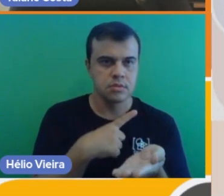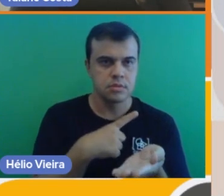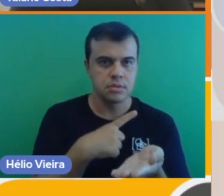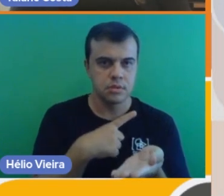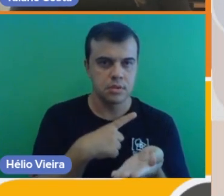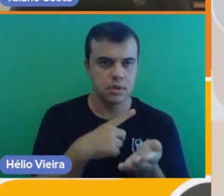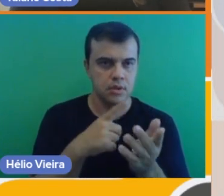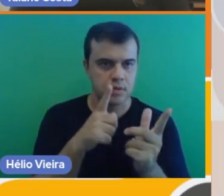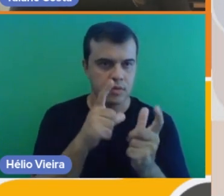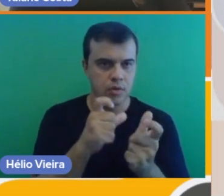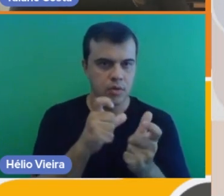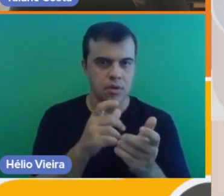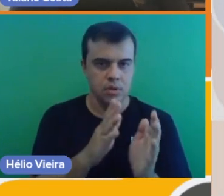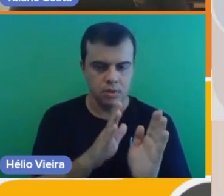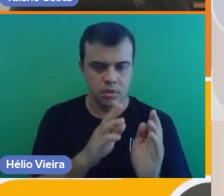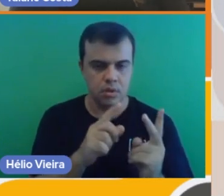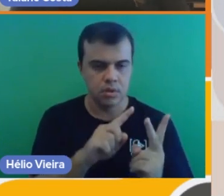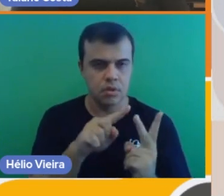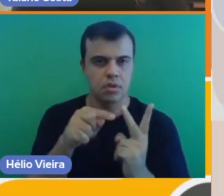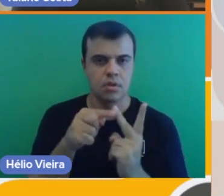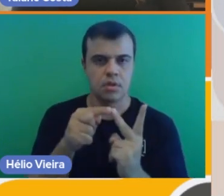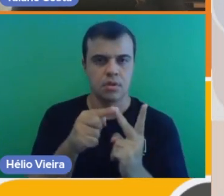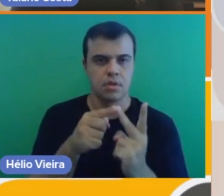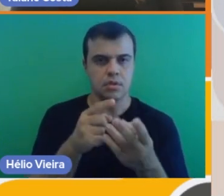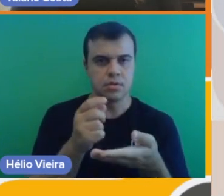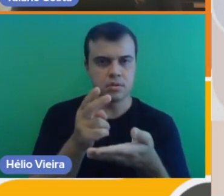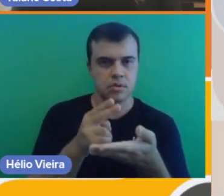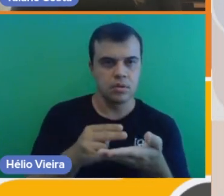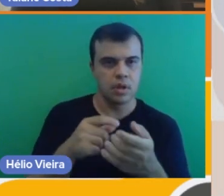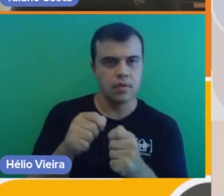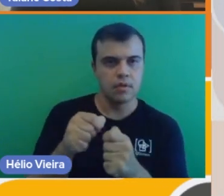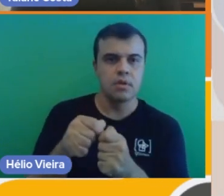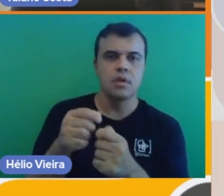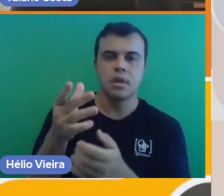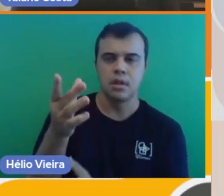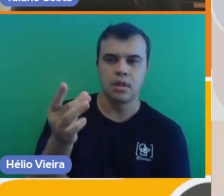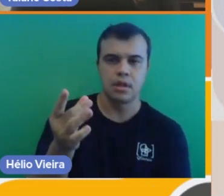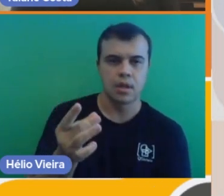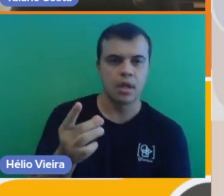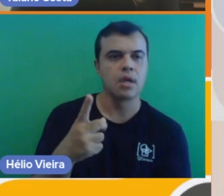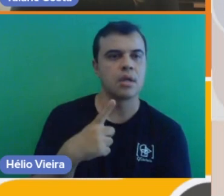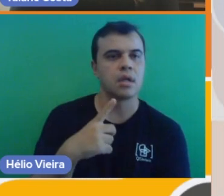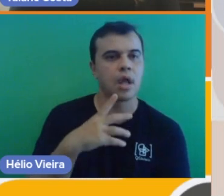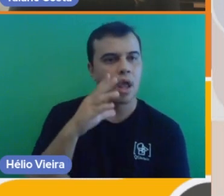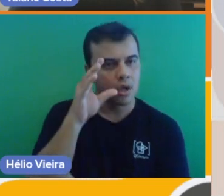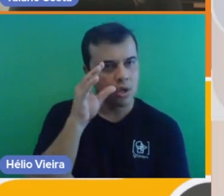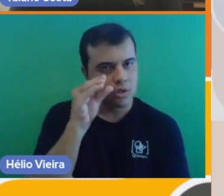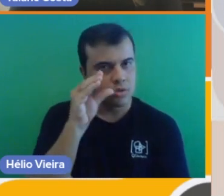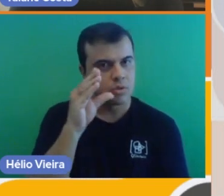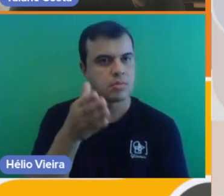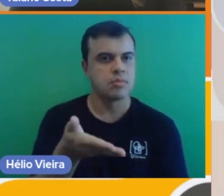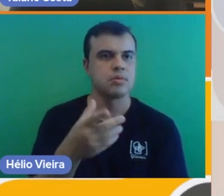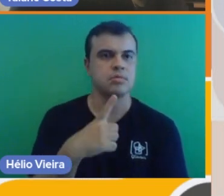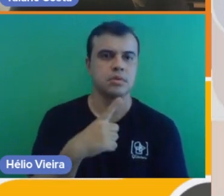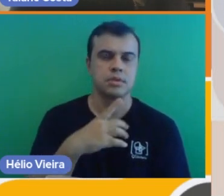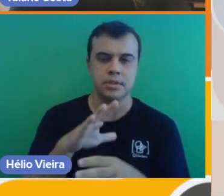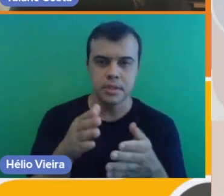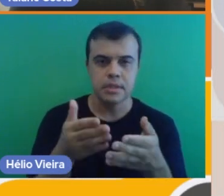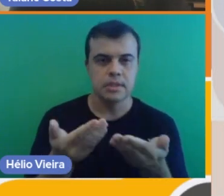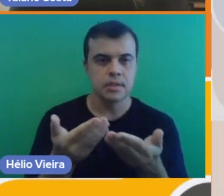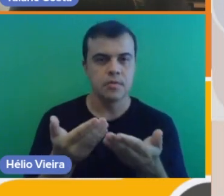Na imagem do meio, na segunda imagem, a gente começa a trazer os detalhes desse sombreamento.